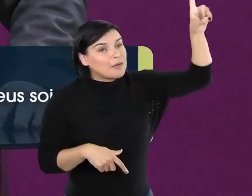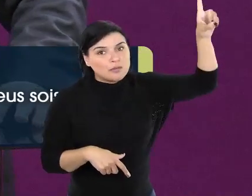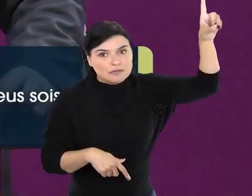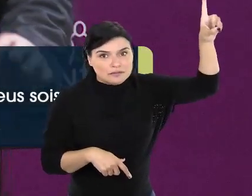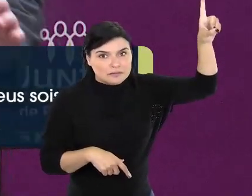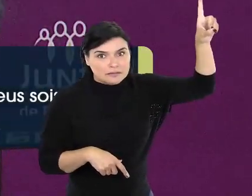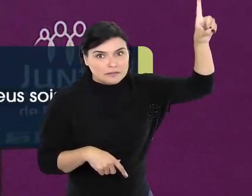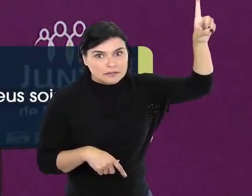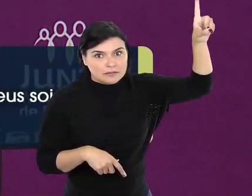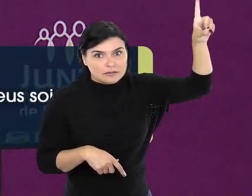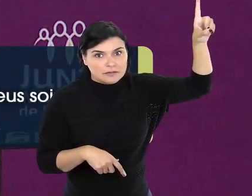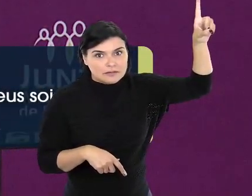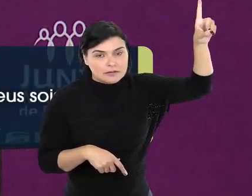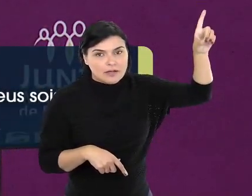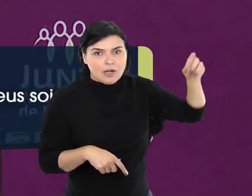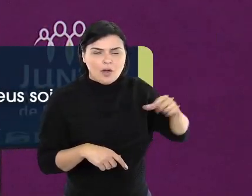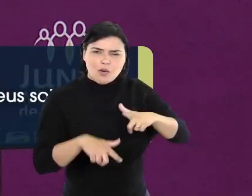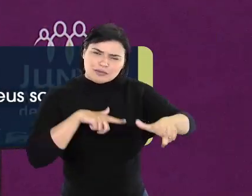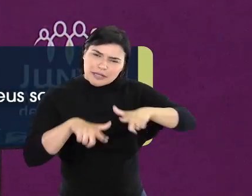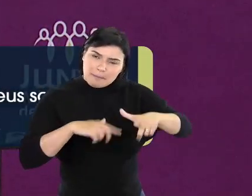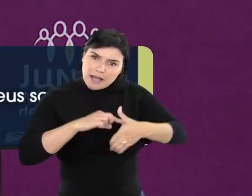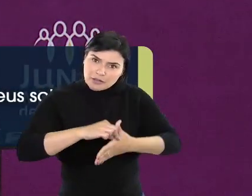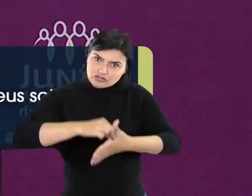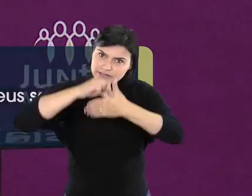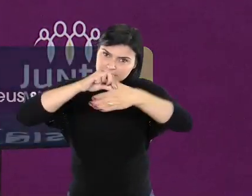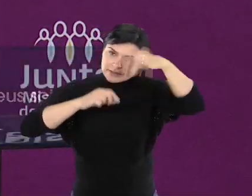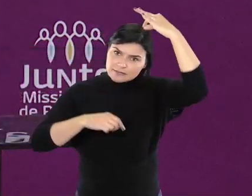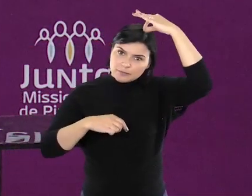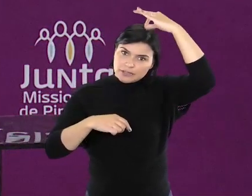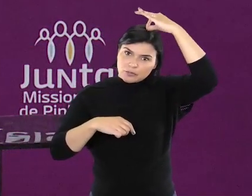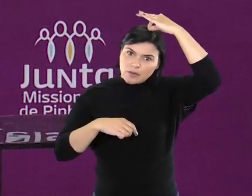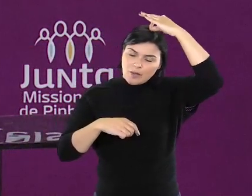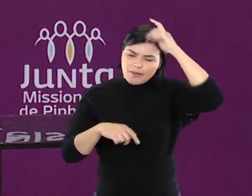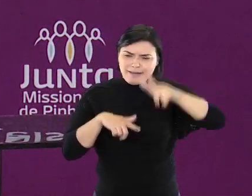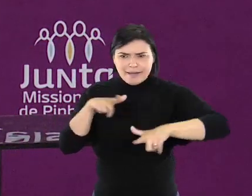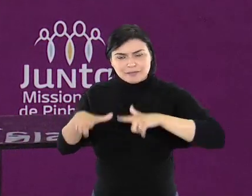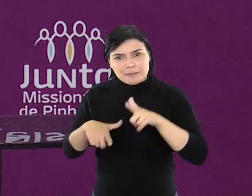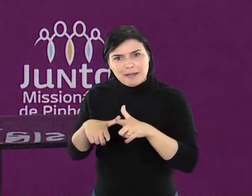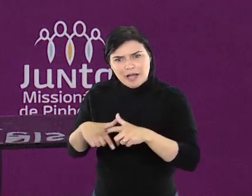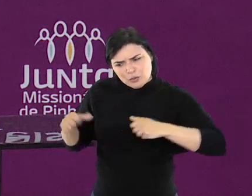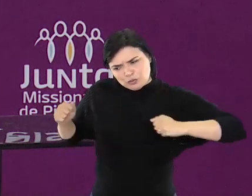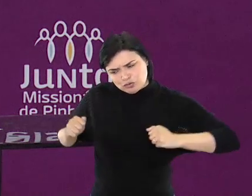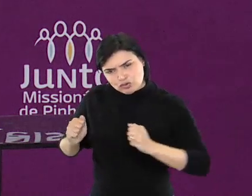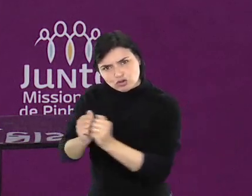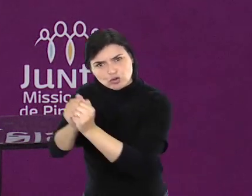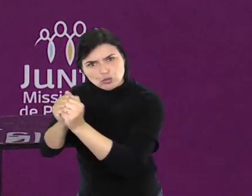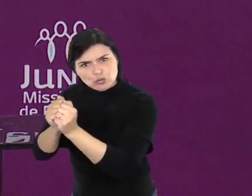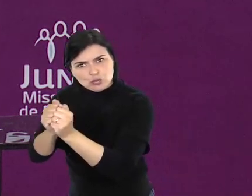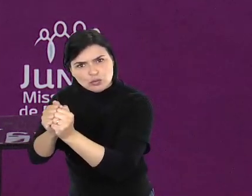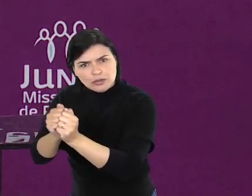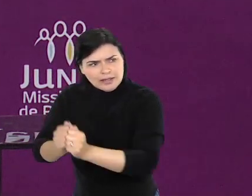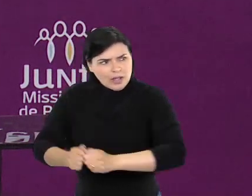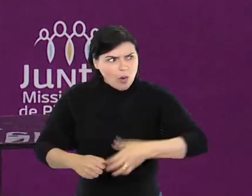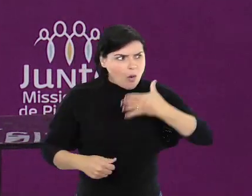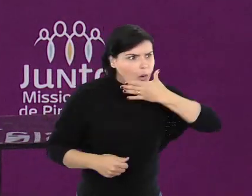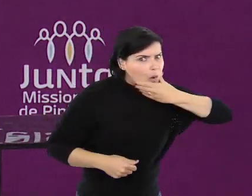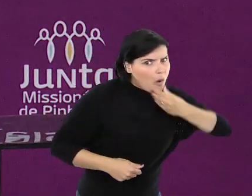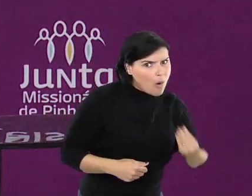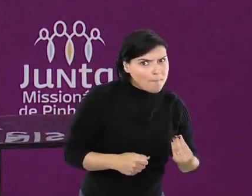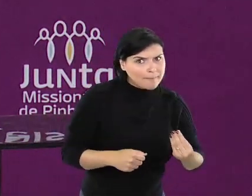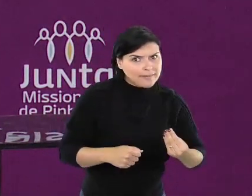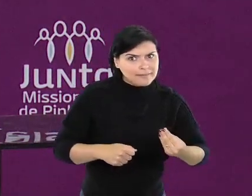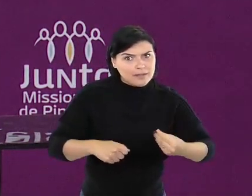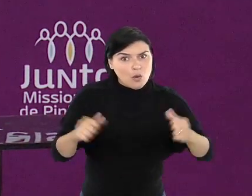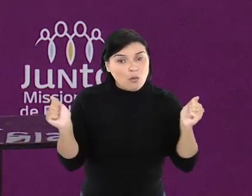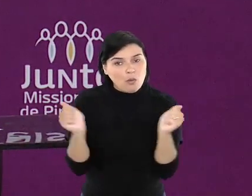significa que o trabalho de liderança espiritual é um trabalho de parceria onde o esforço do homem está presente mas